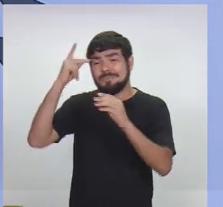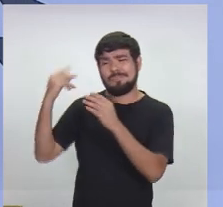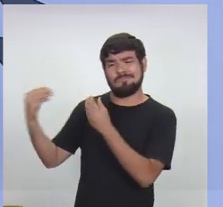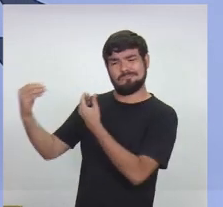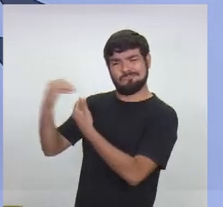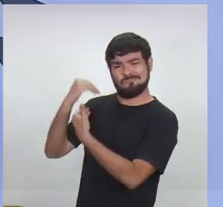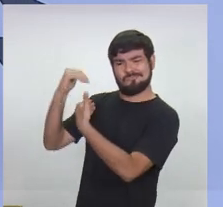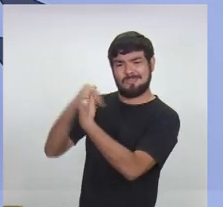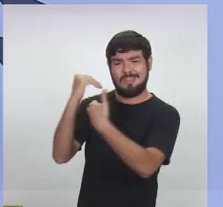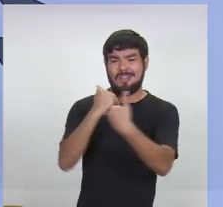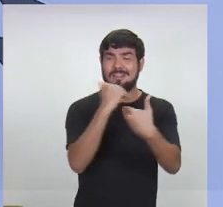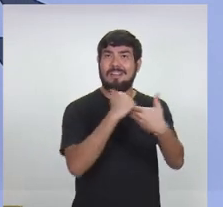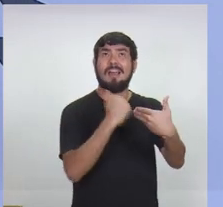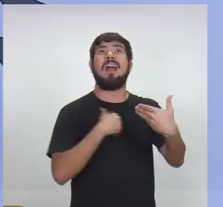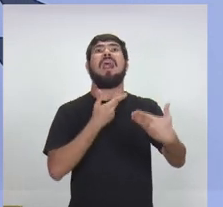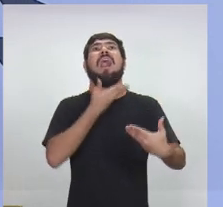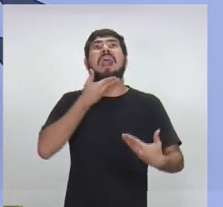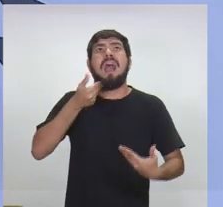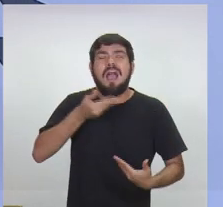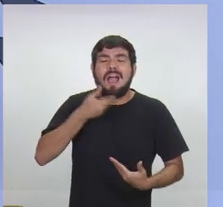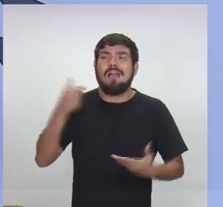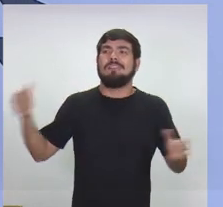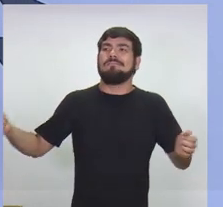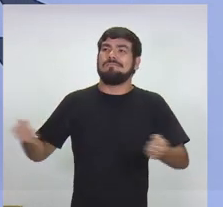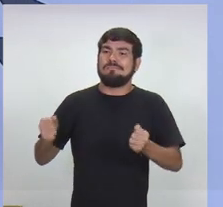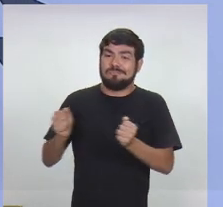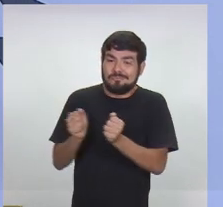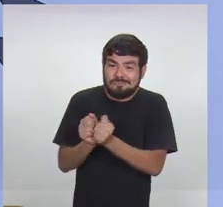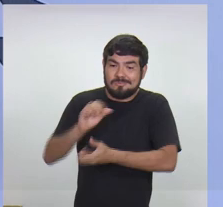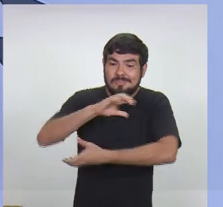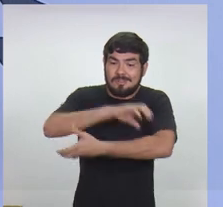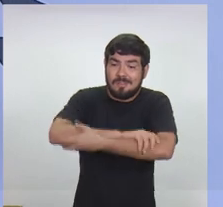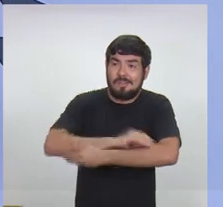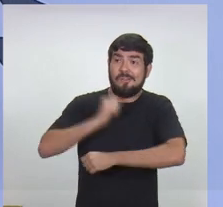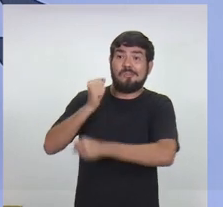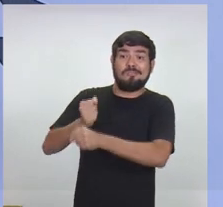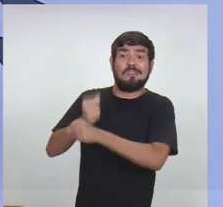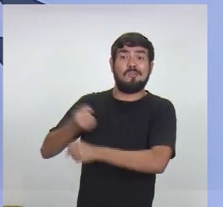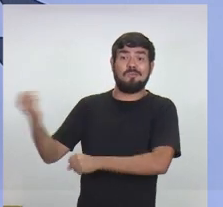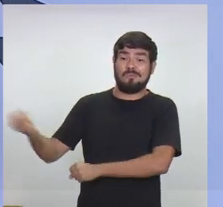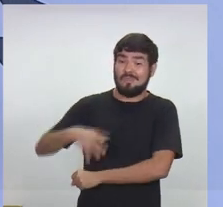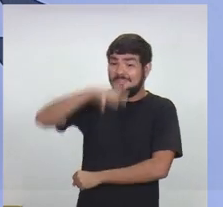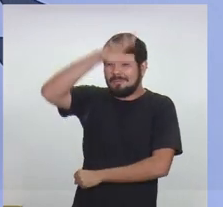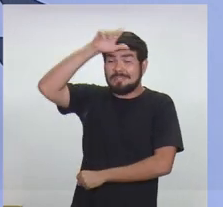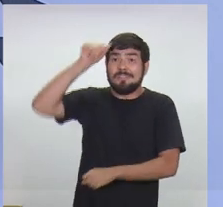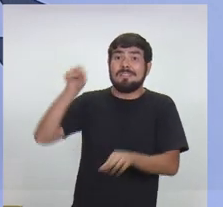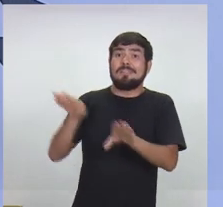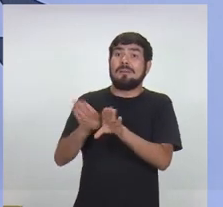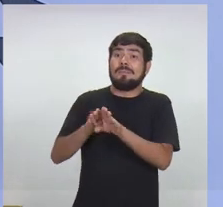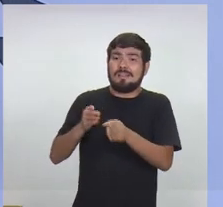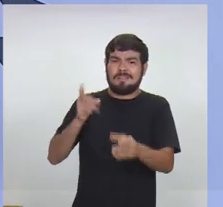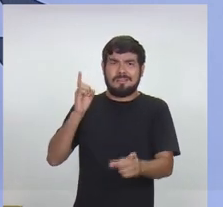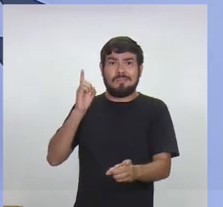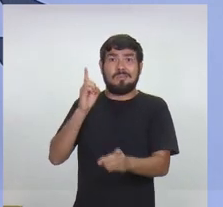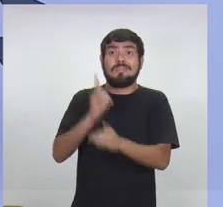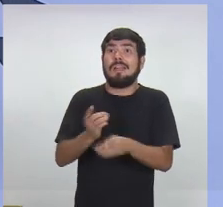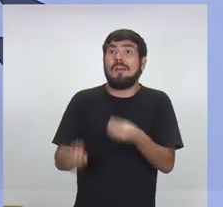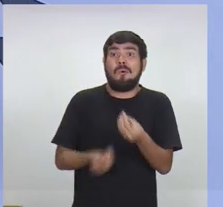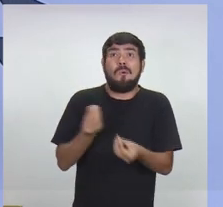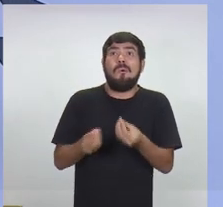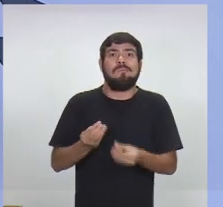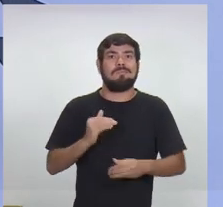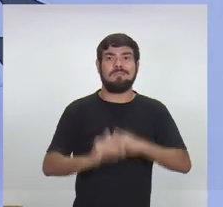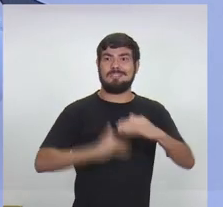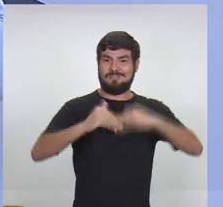e é dessa forma que a gente vai construir um novo amazonas e dessa forma que a gente vai encontrar o caminho para o desenvolvimento